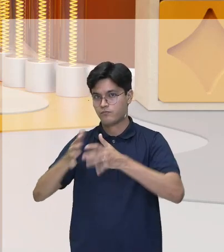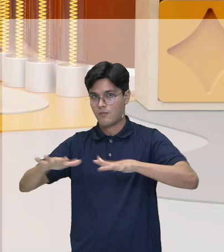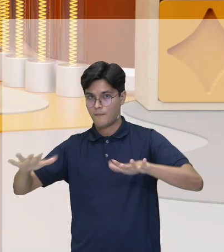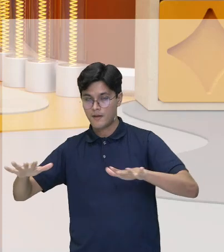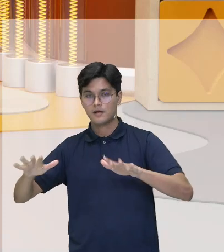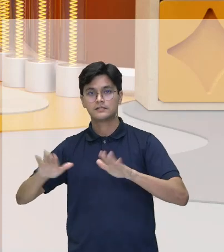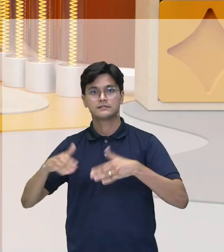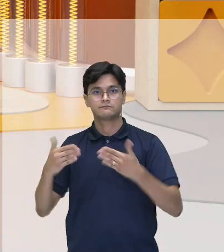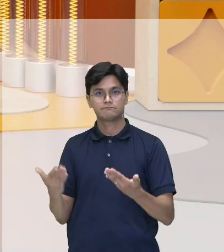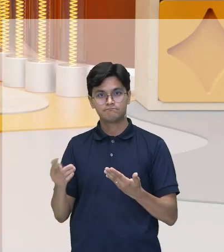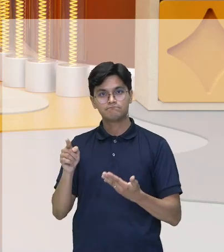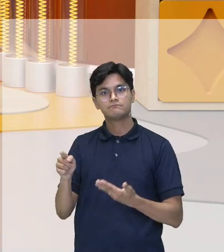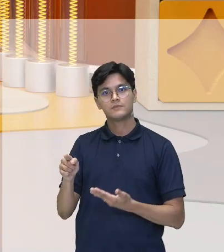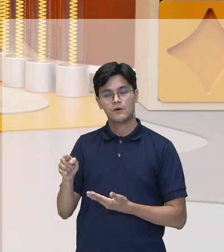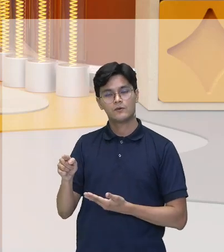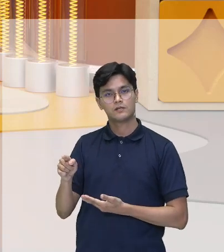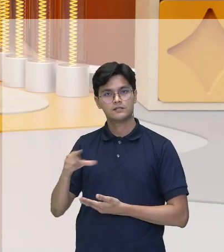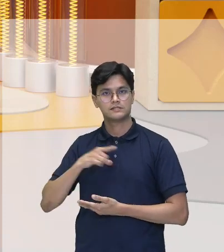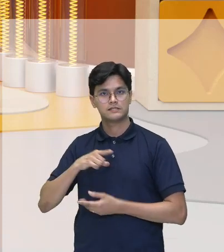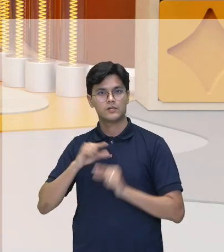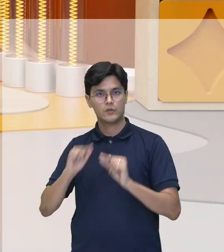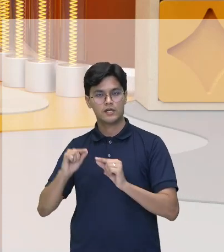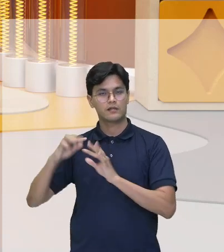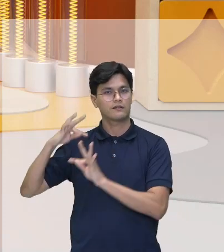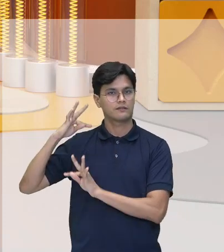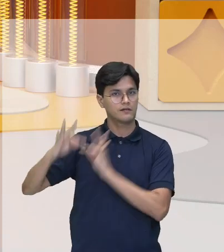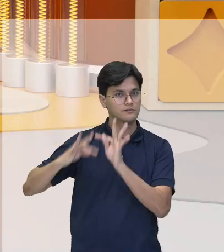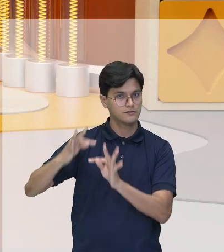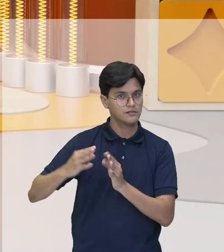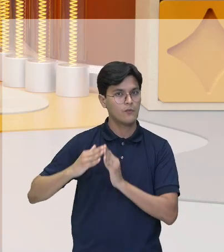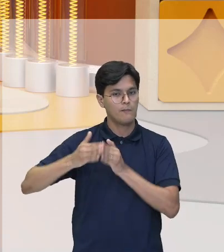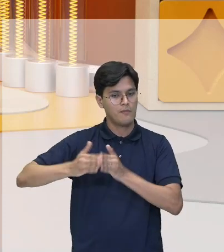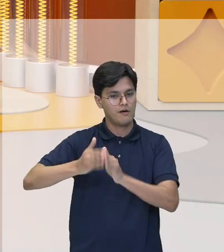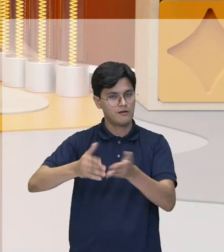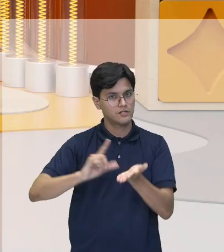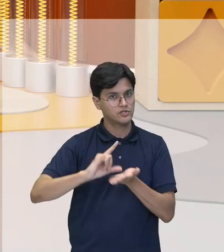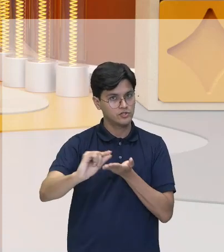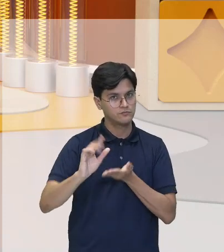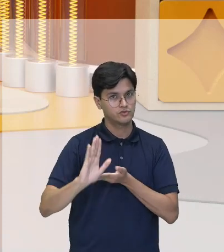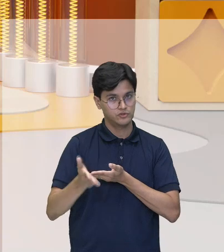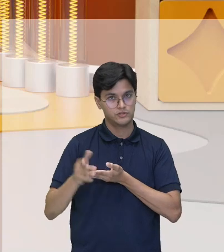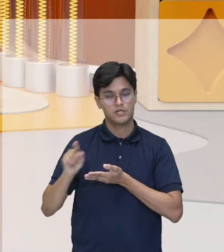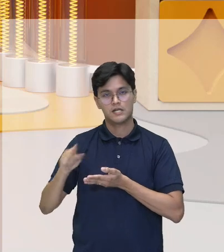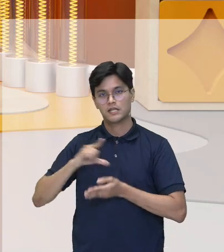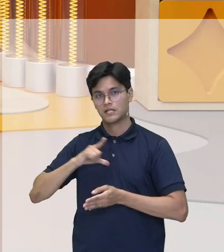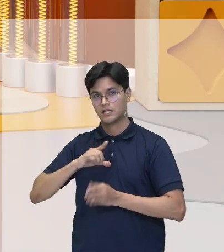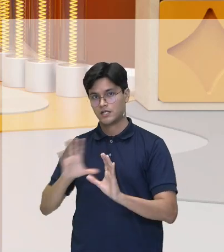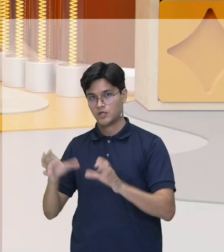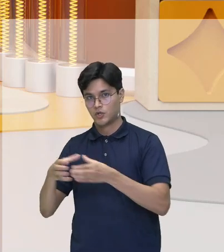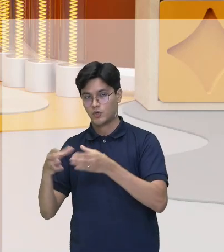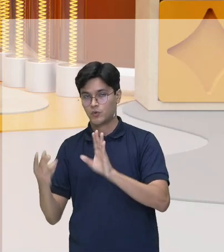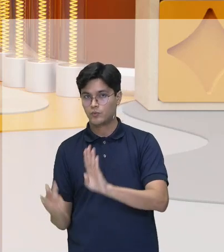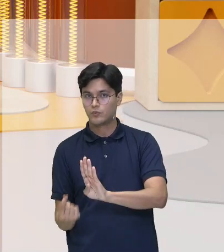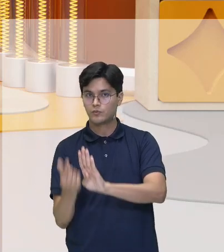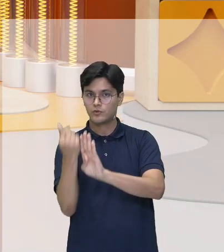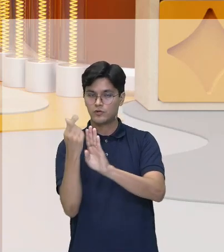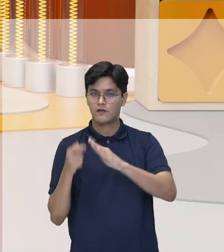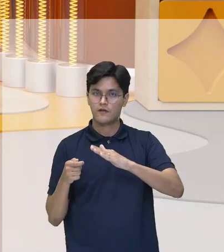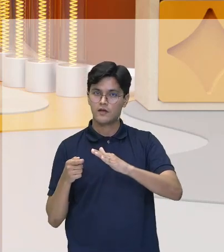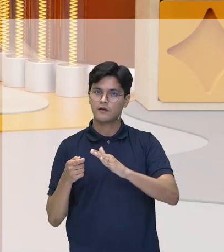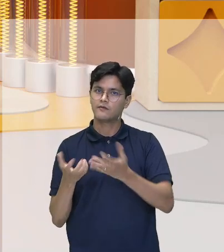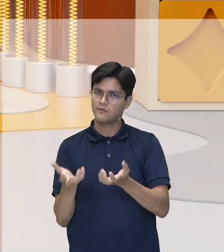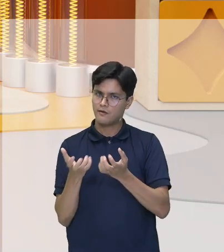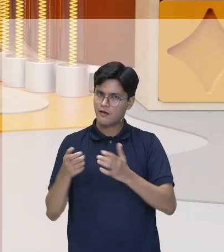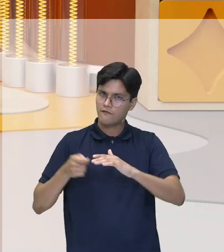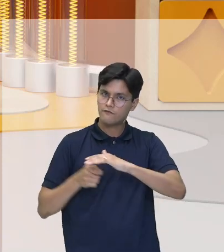nacionais, que vão visar fortalecer o seu estado por meio da economia. E aí a gente vai ter o advento